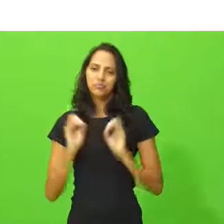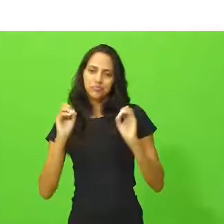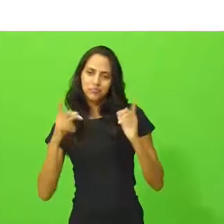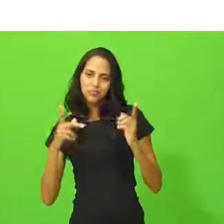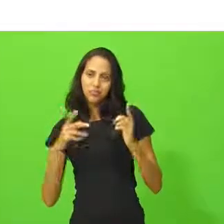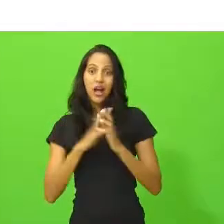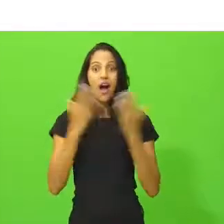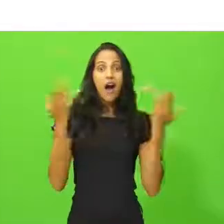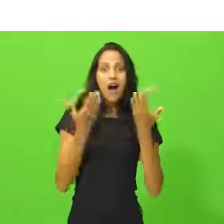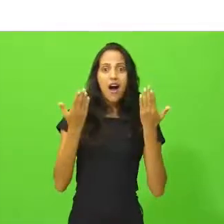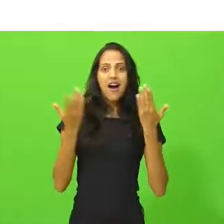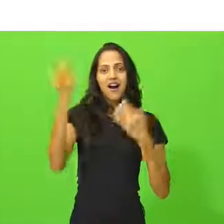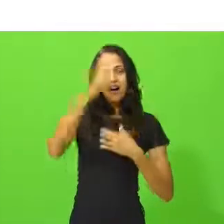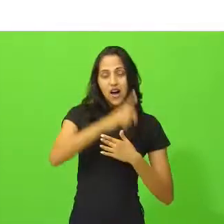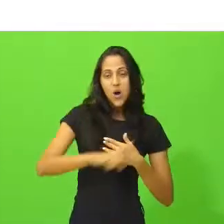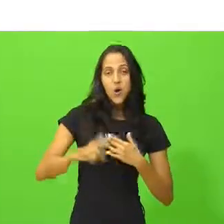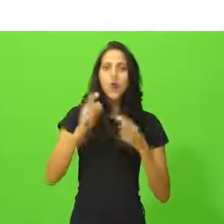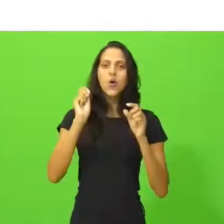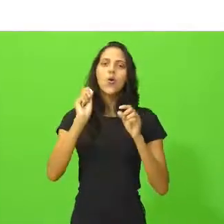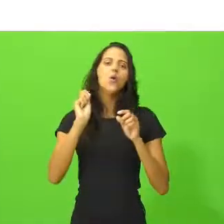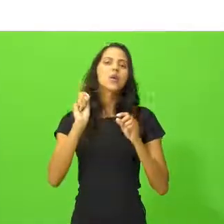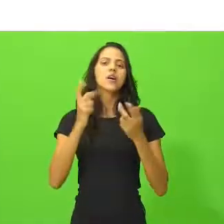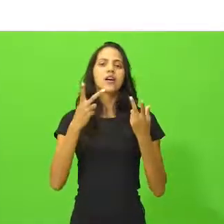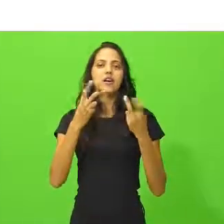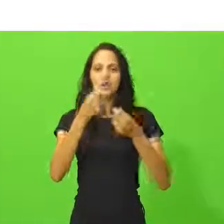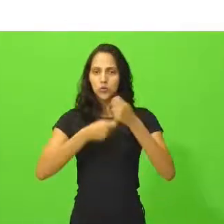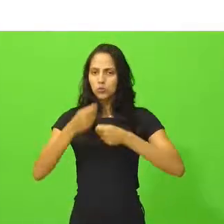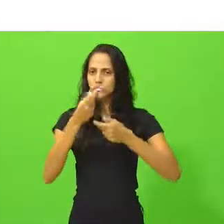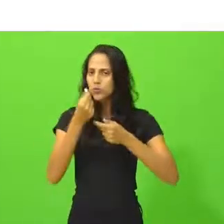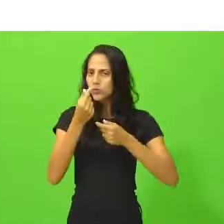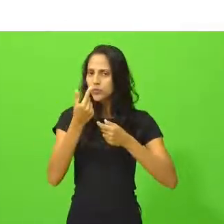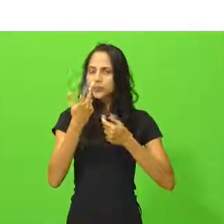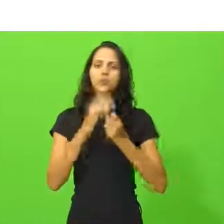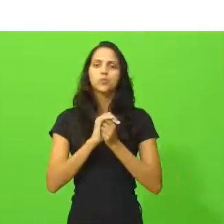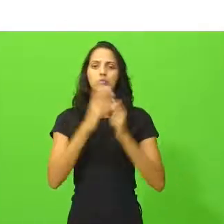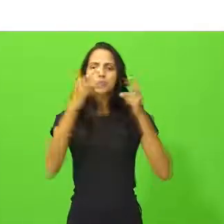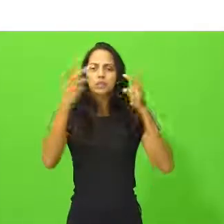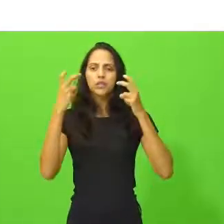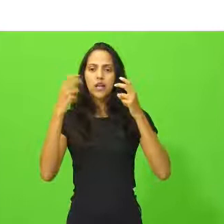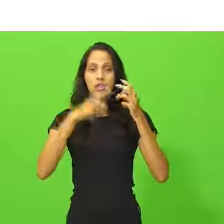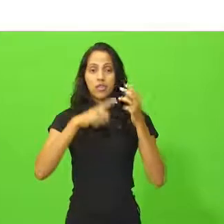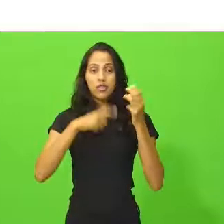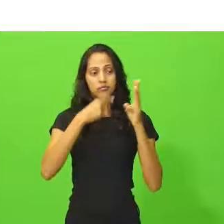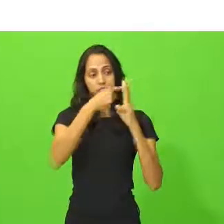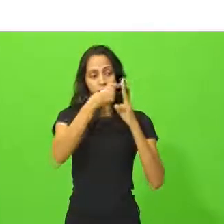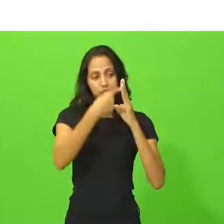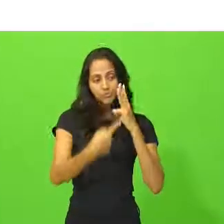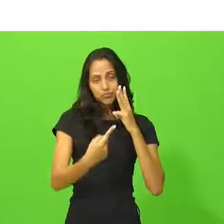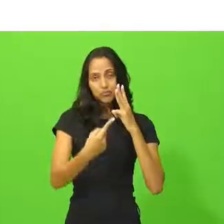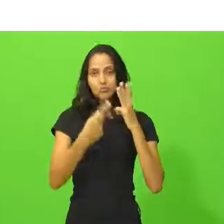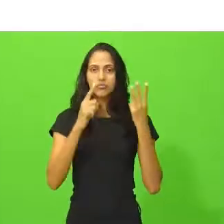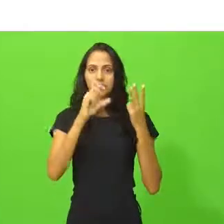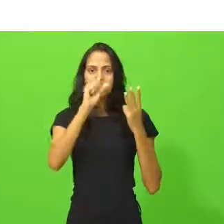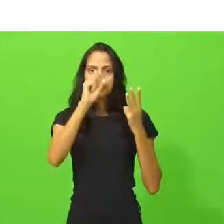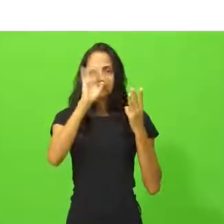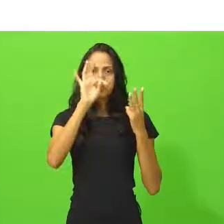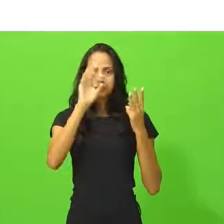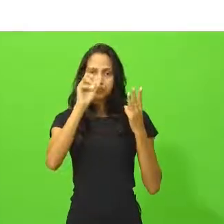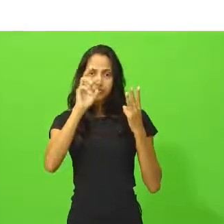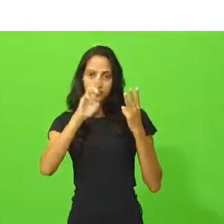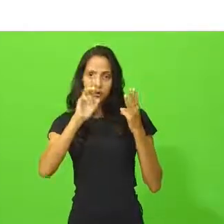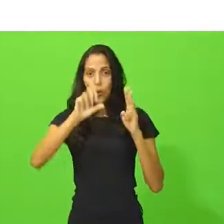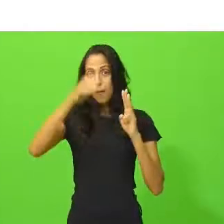setores da economia. Como nós podemos ver, nós temos 3 setores bem significativos. Setor